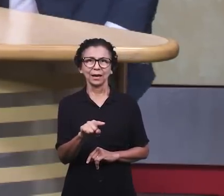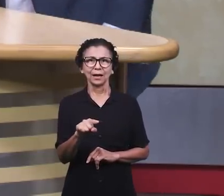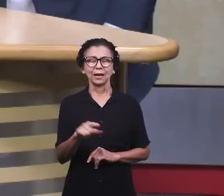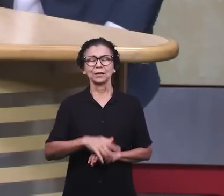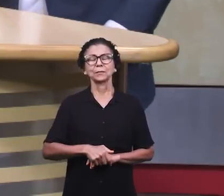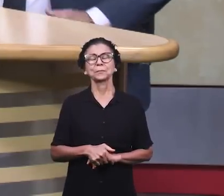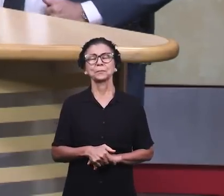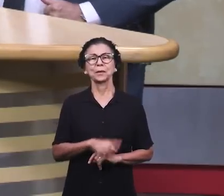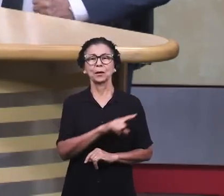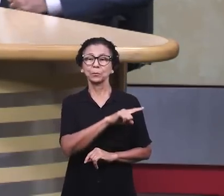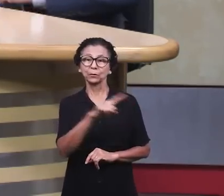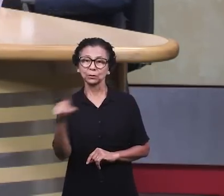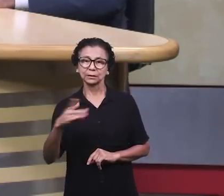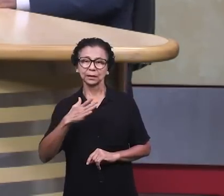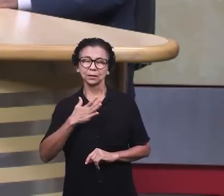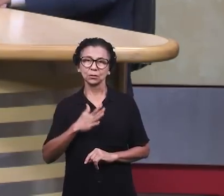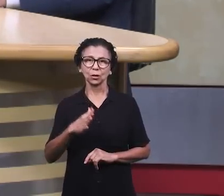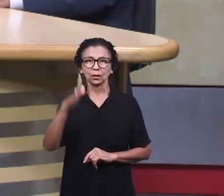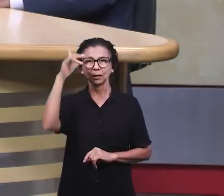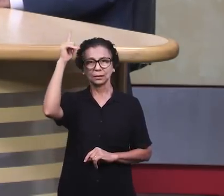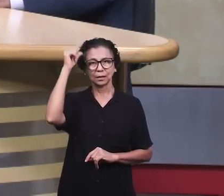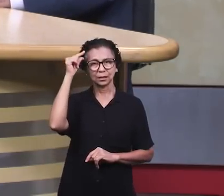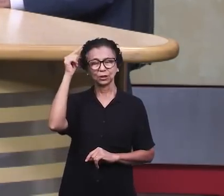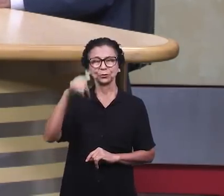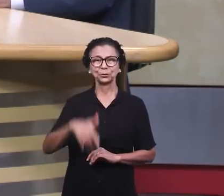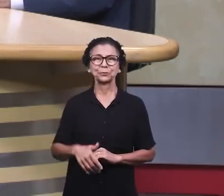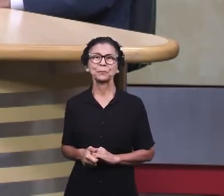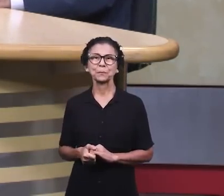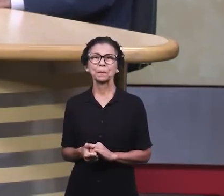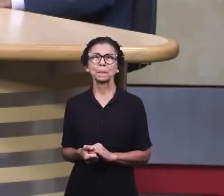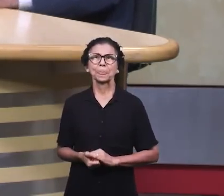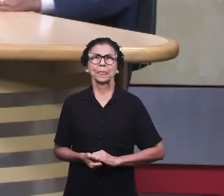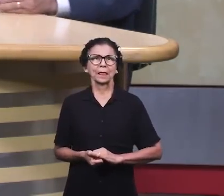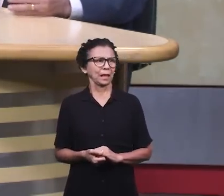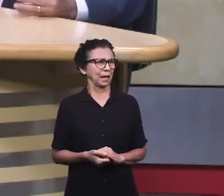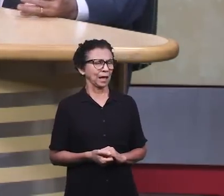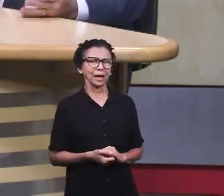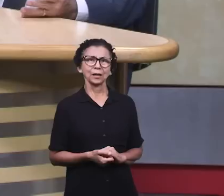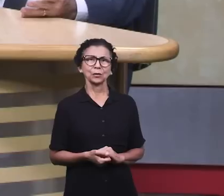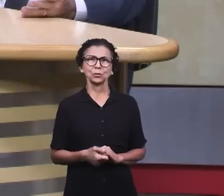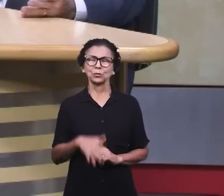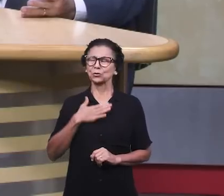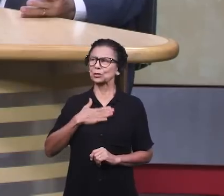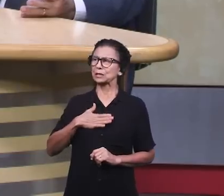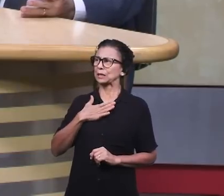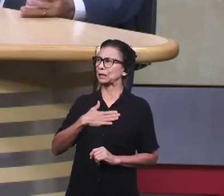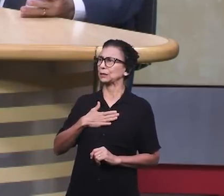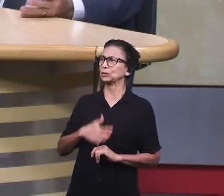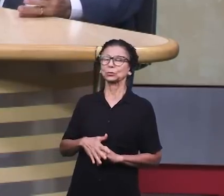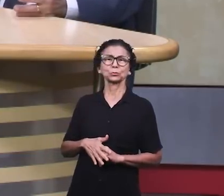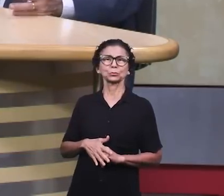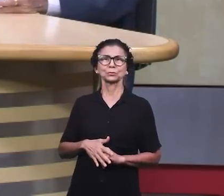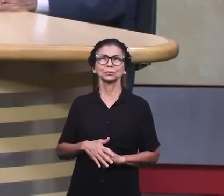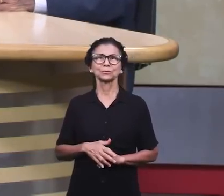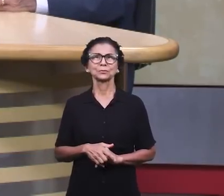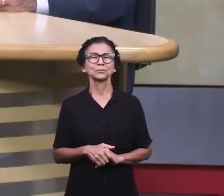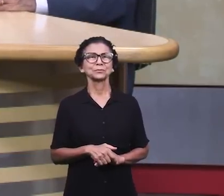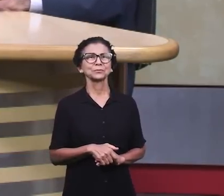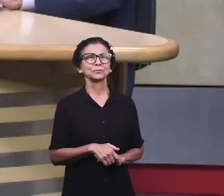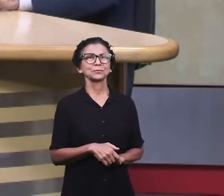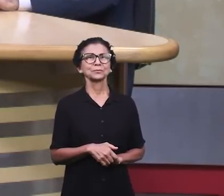dessa. Quando o senhor falou, isso será para o vosso descanso, aí todo mundo, descanso? Que descanso? Com essa